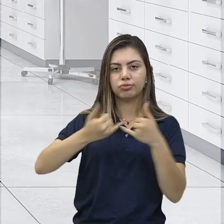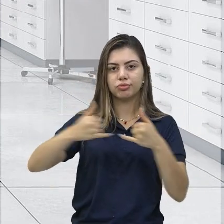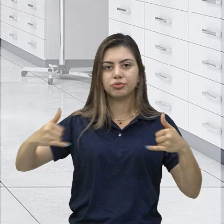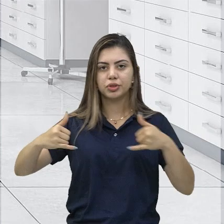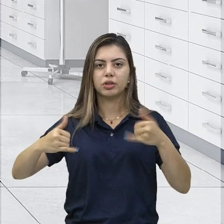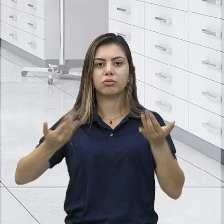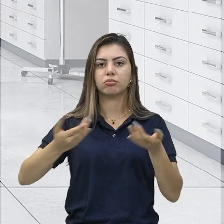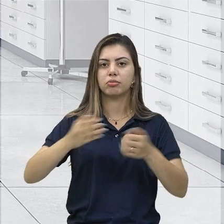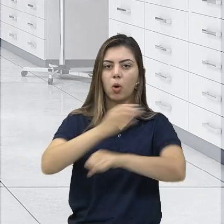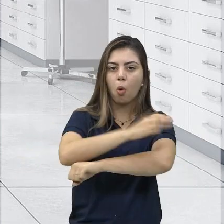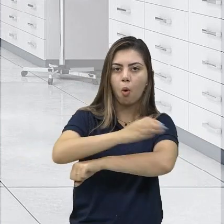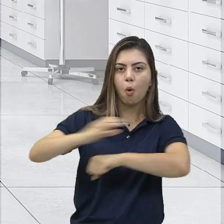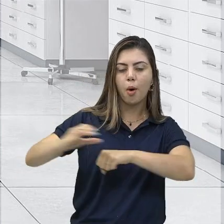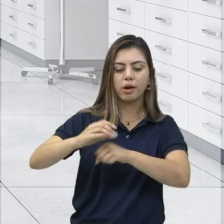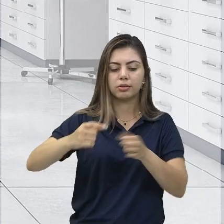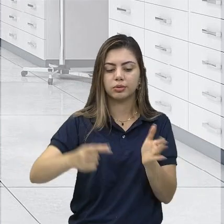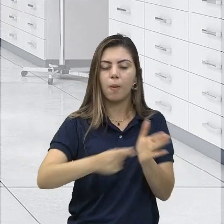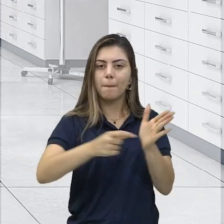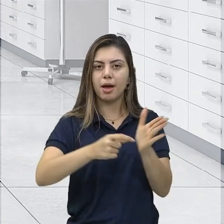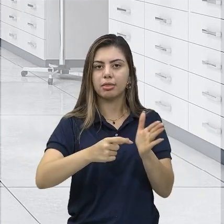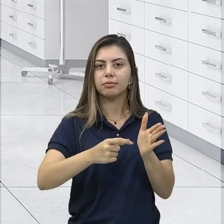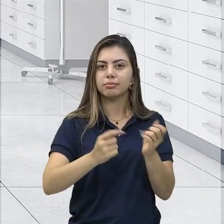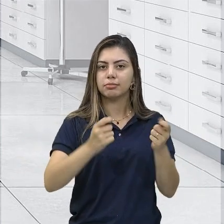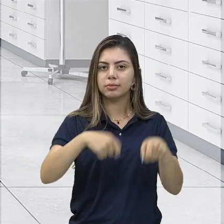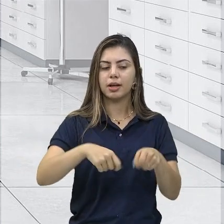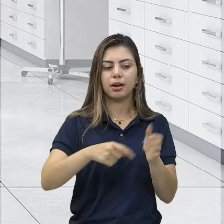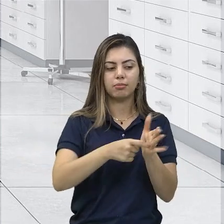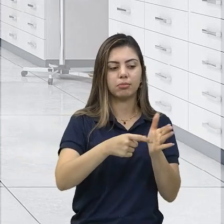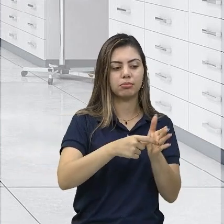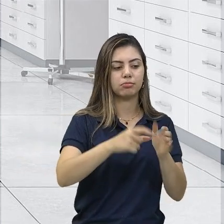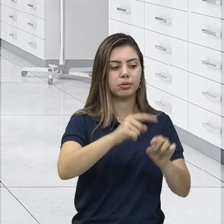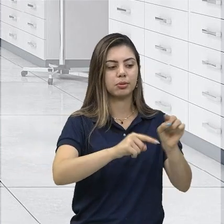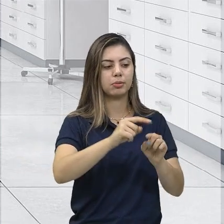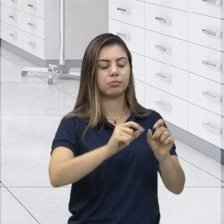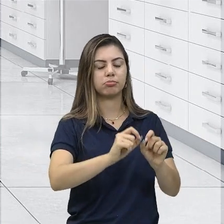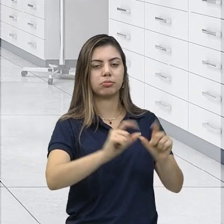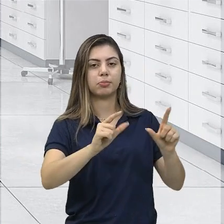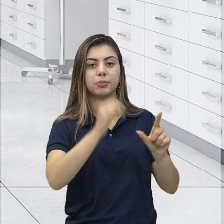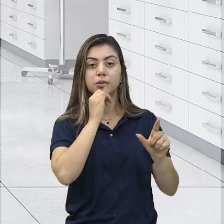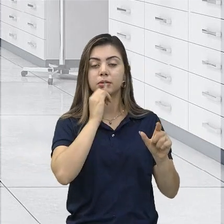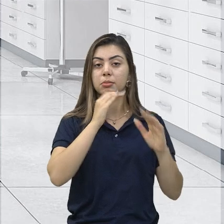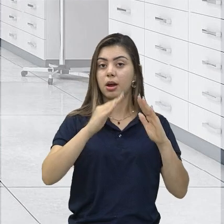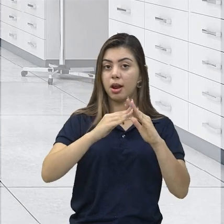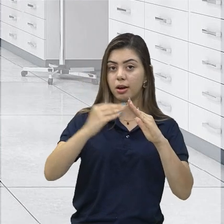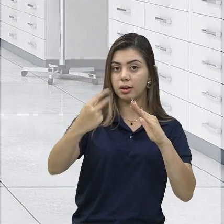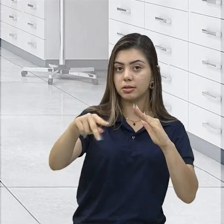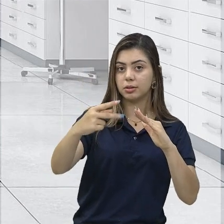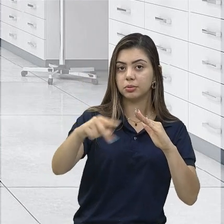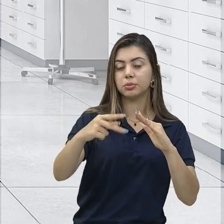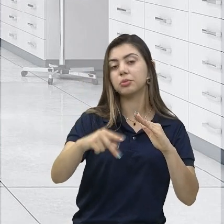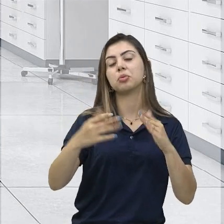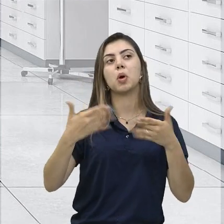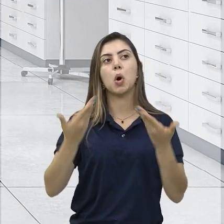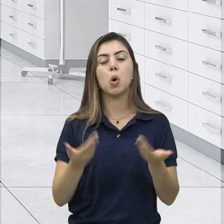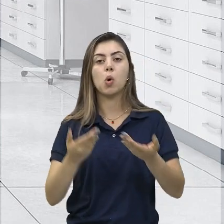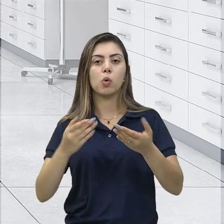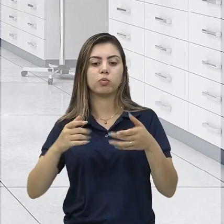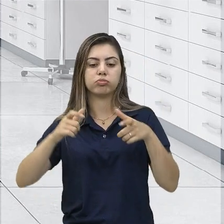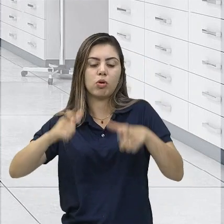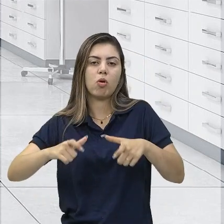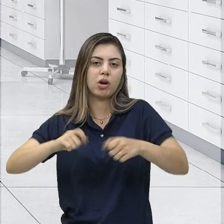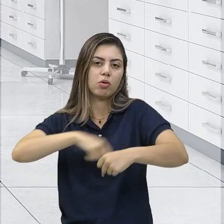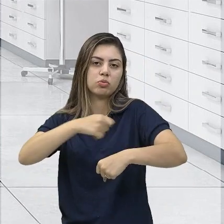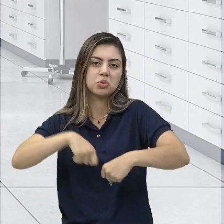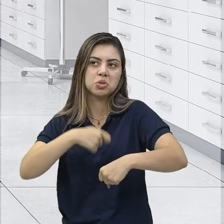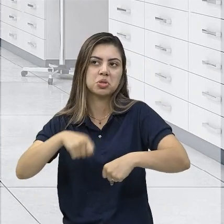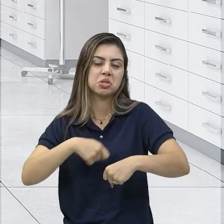e tomadas. Quando agora, a partir de aí, você ficar olhando para a sua casa, lá na sala, lá na cozinha ou em outro local, você